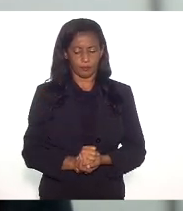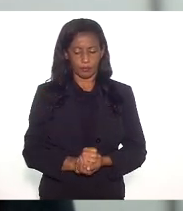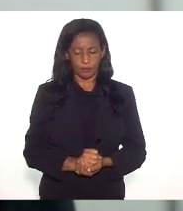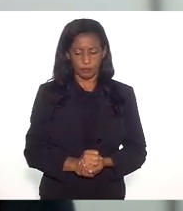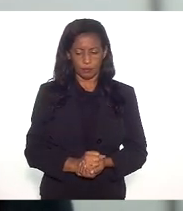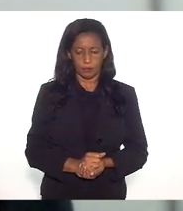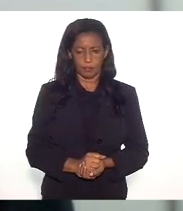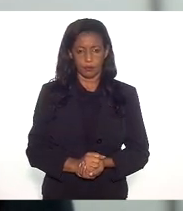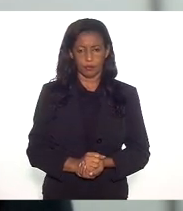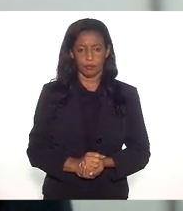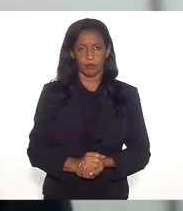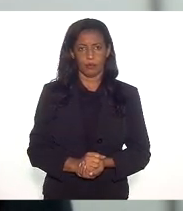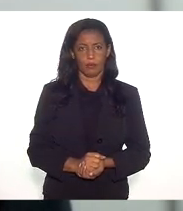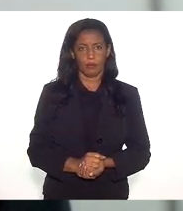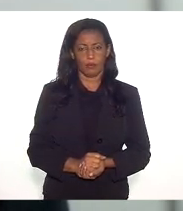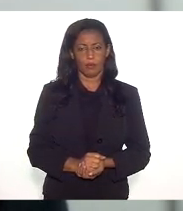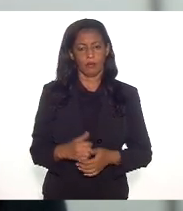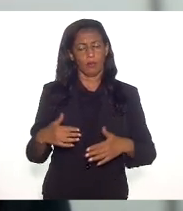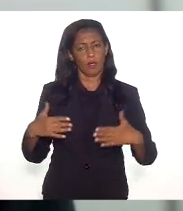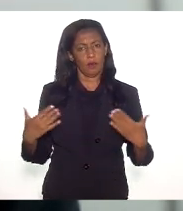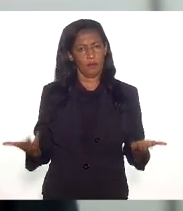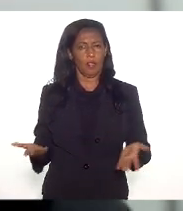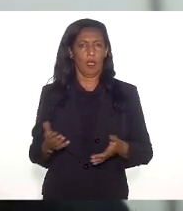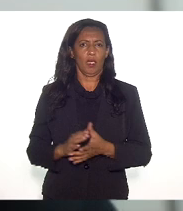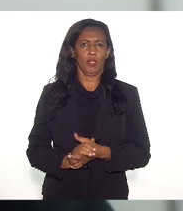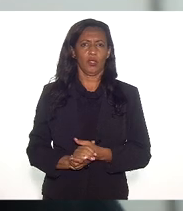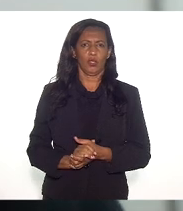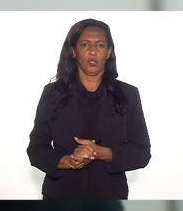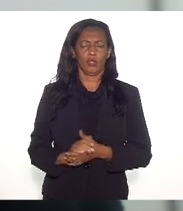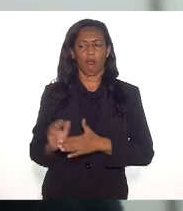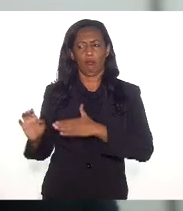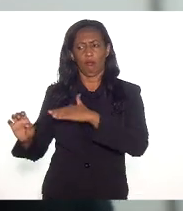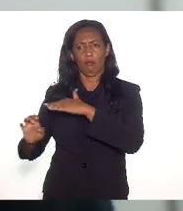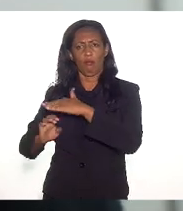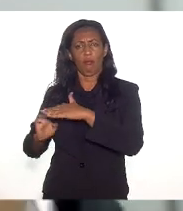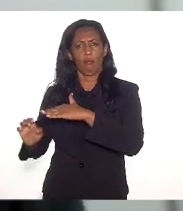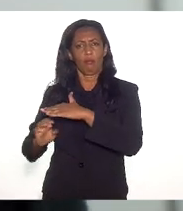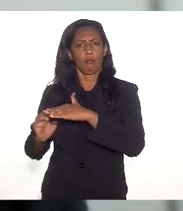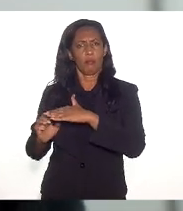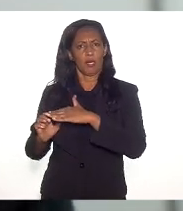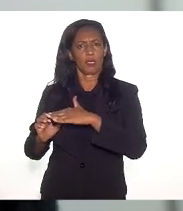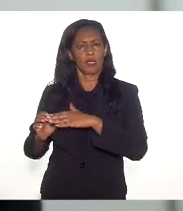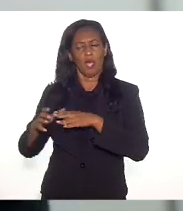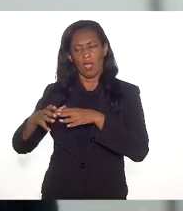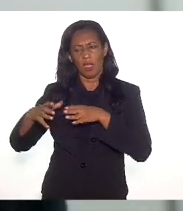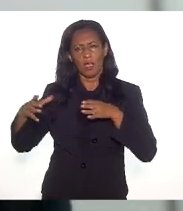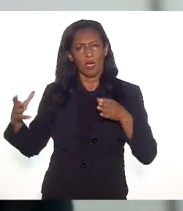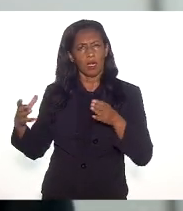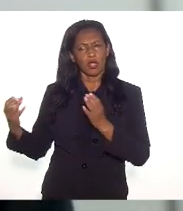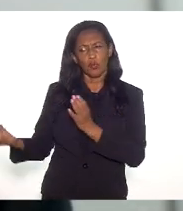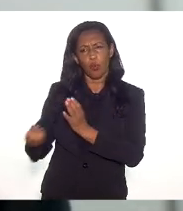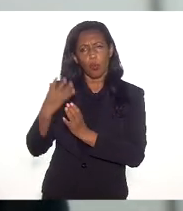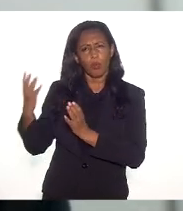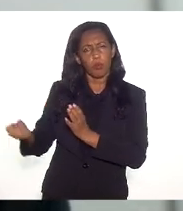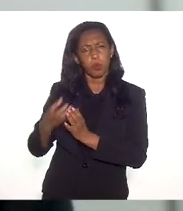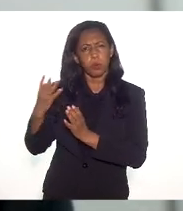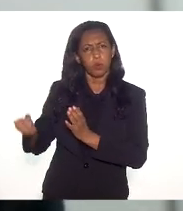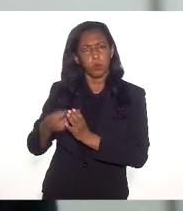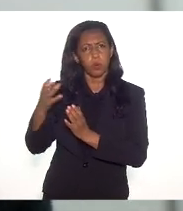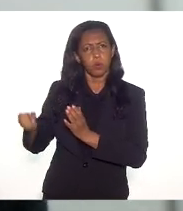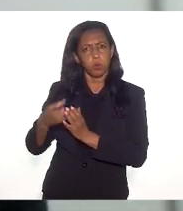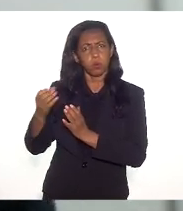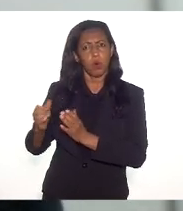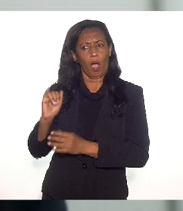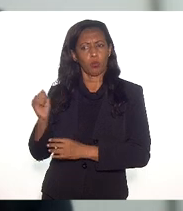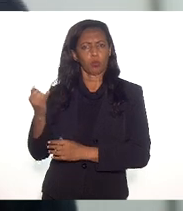Evidentemente, nos casos de concessão e de grande volume de produção e rentabilidade. Bom,